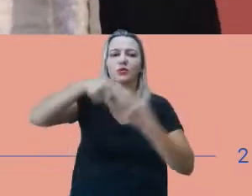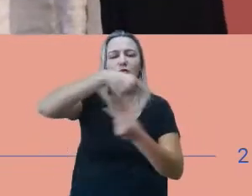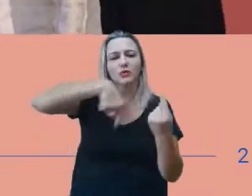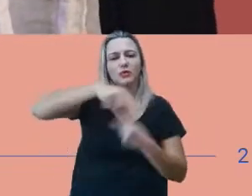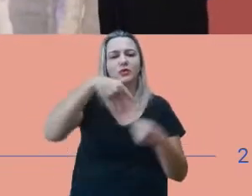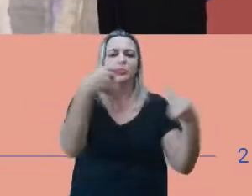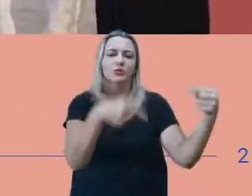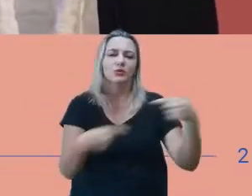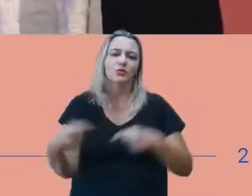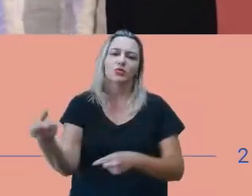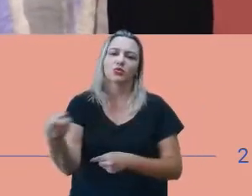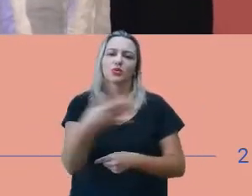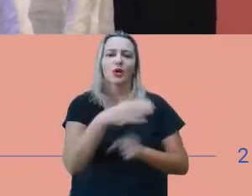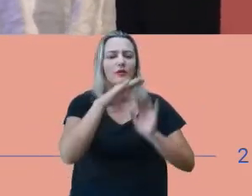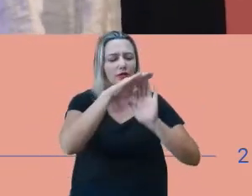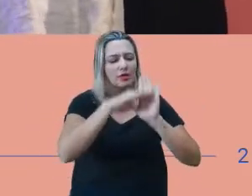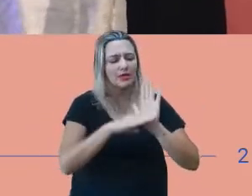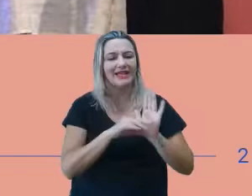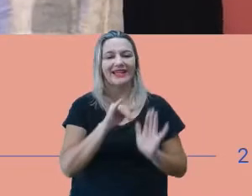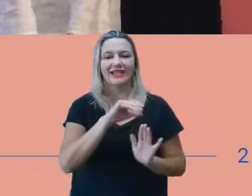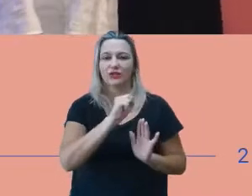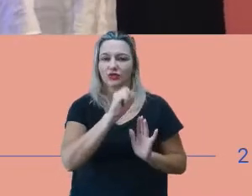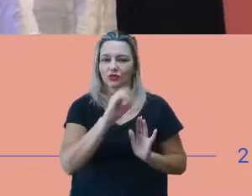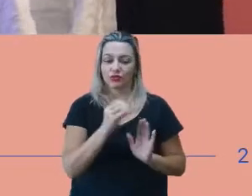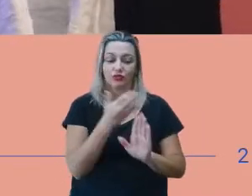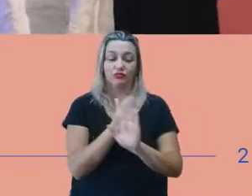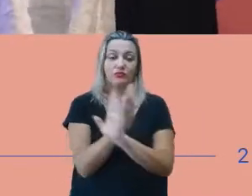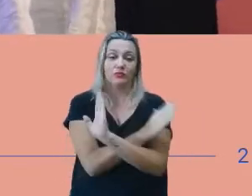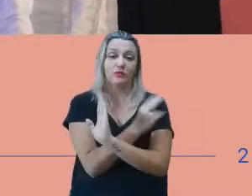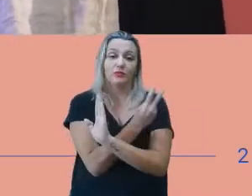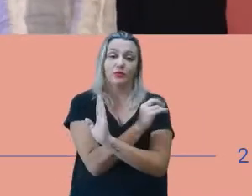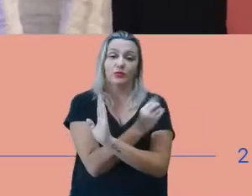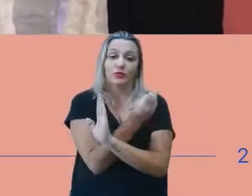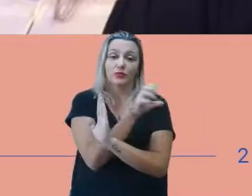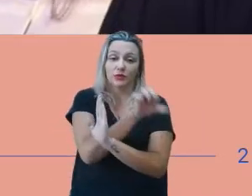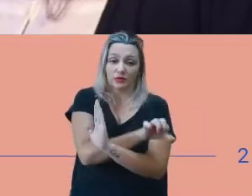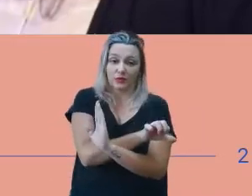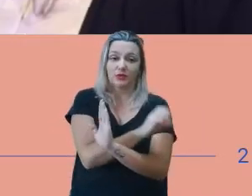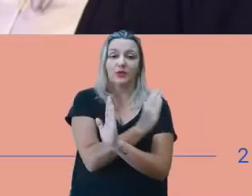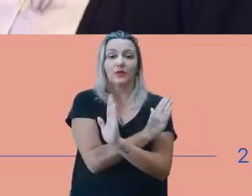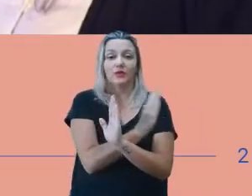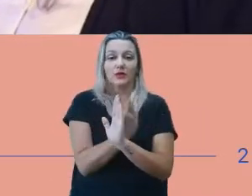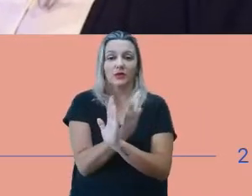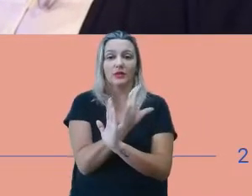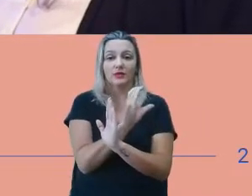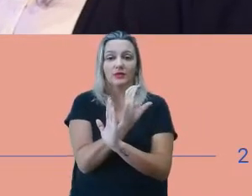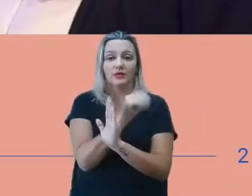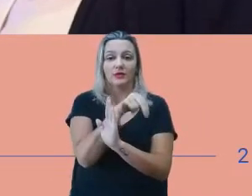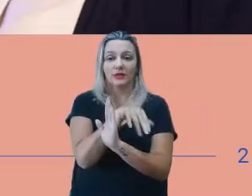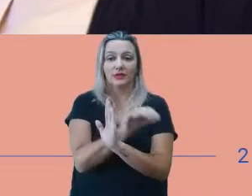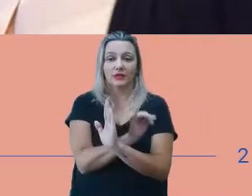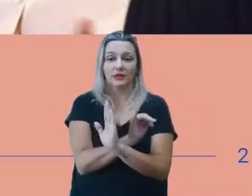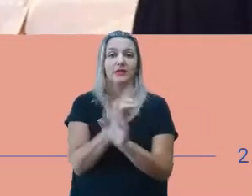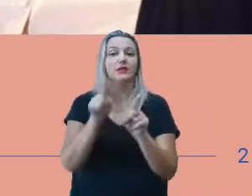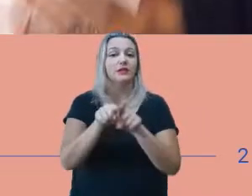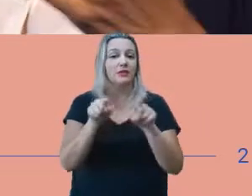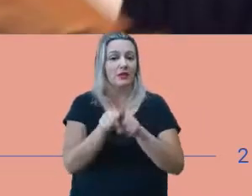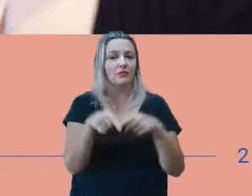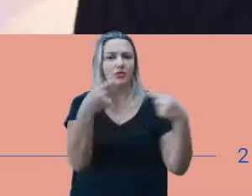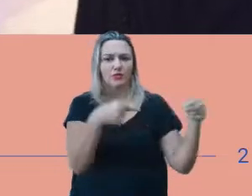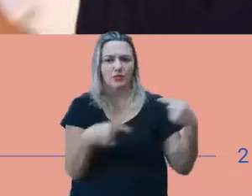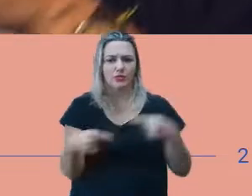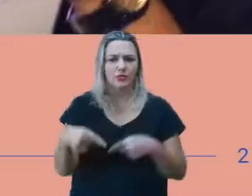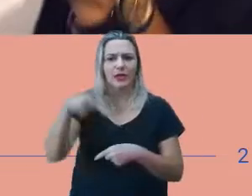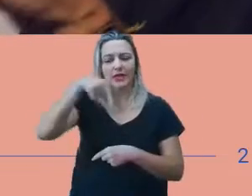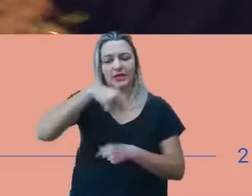uma nova Norma ISO desde 2019 e acene também tá muito engajada nessa discussão e esse ano